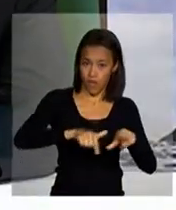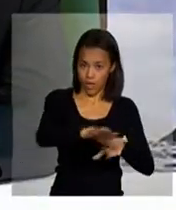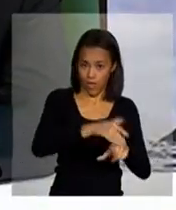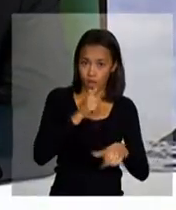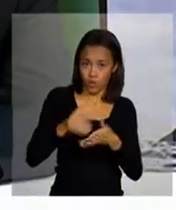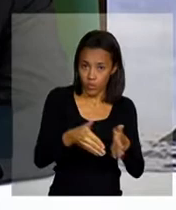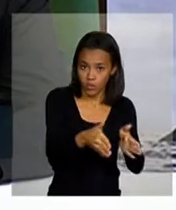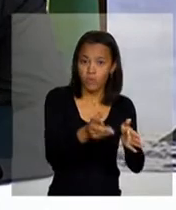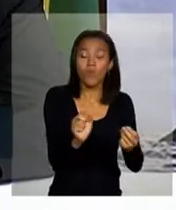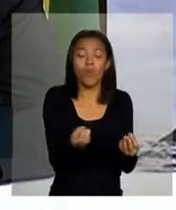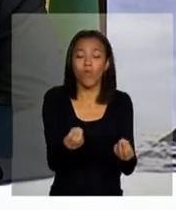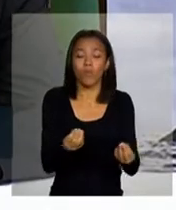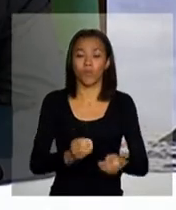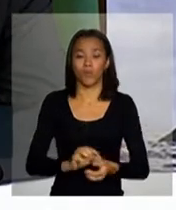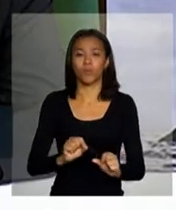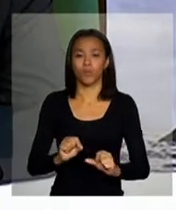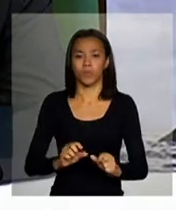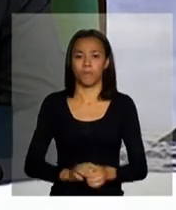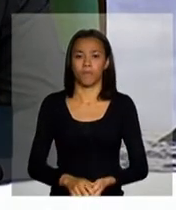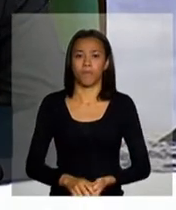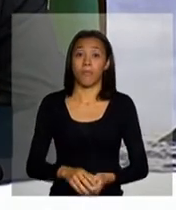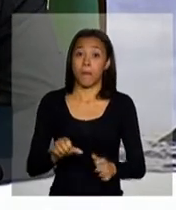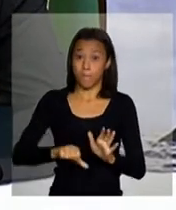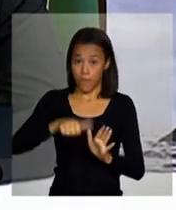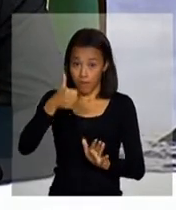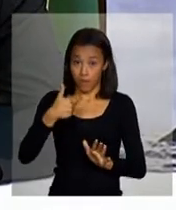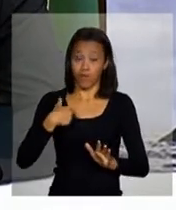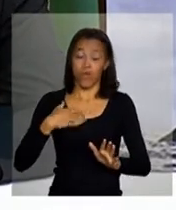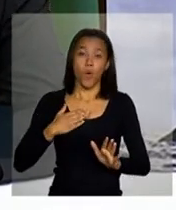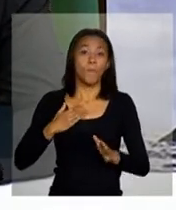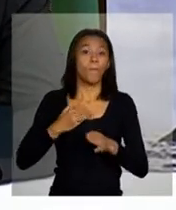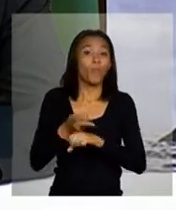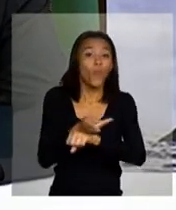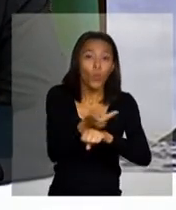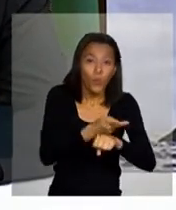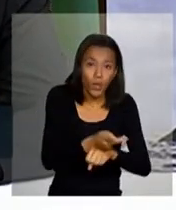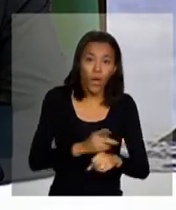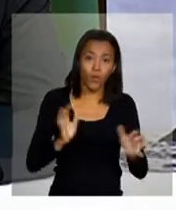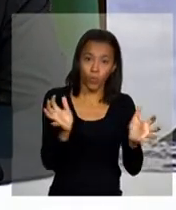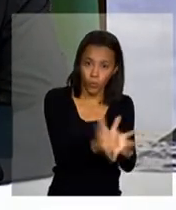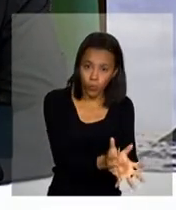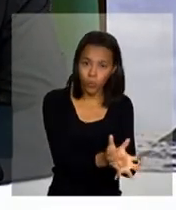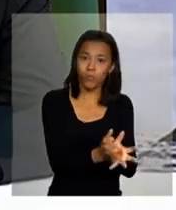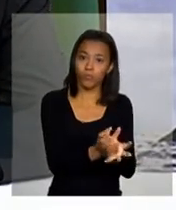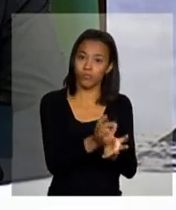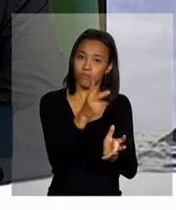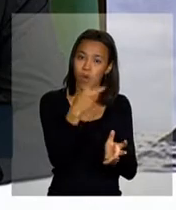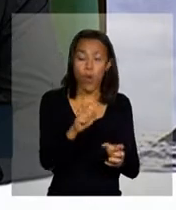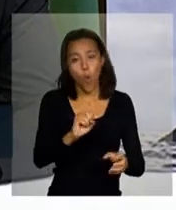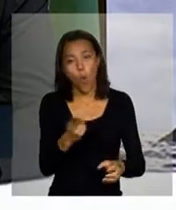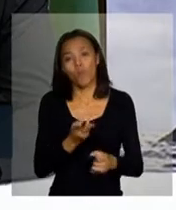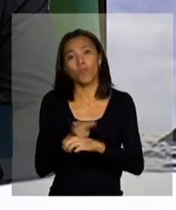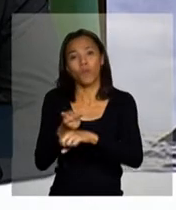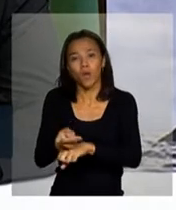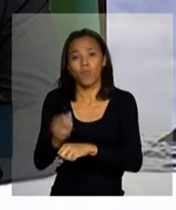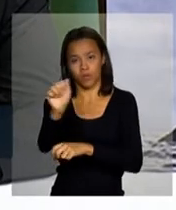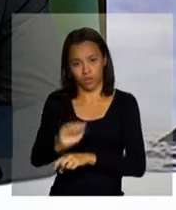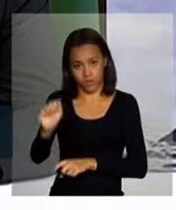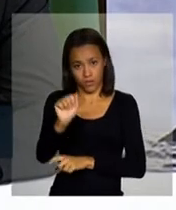procurar agora, imediatamente, a sua colônia, a sua associação, se não tiver, fazê-lo. E ali ele vai